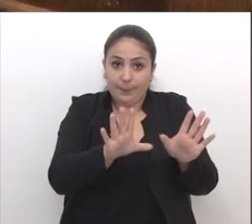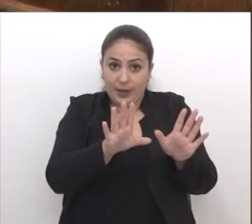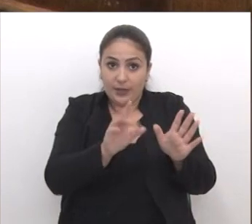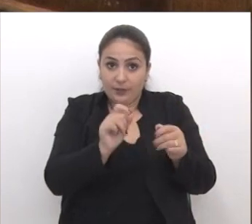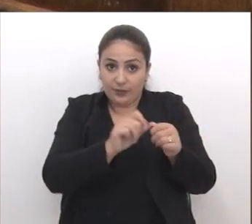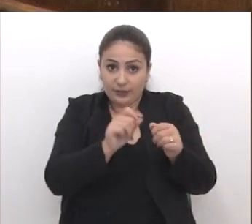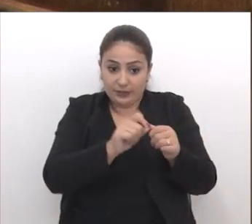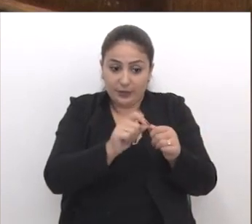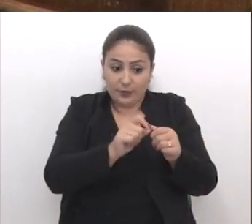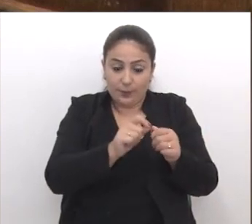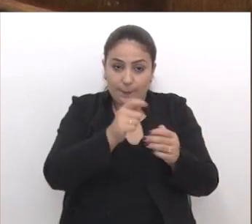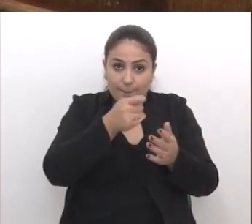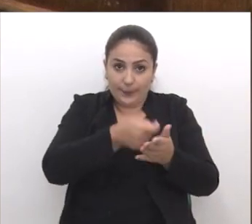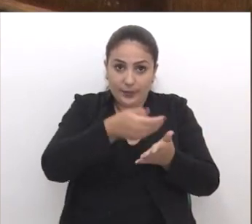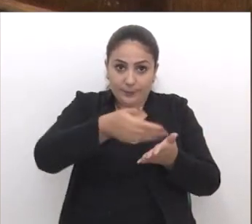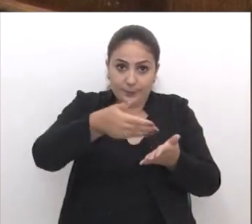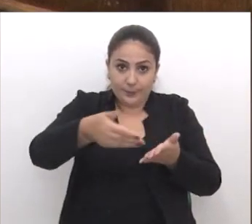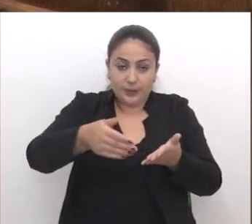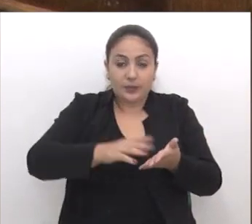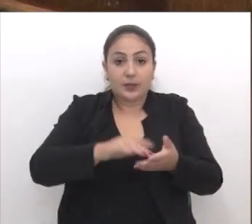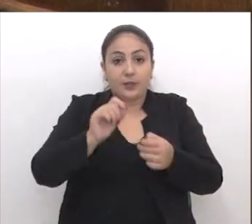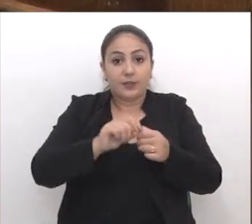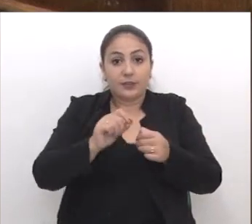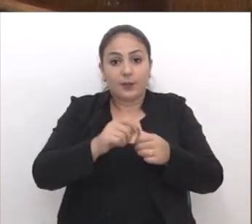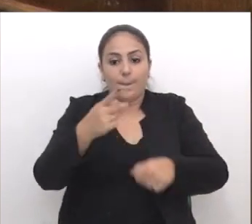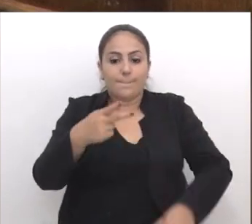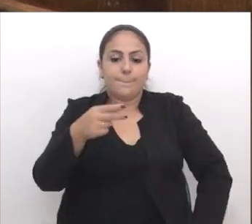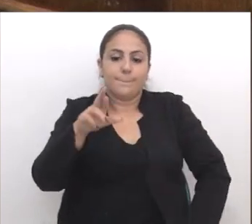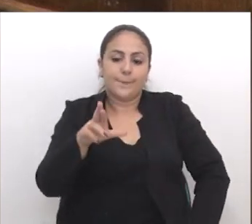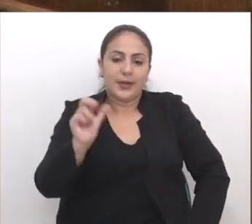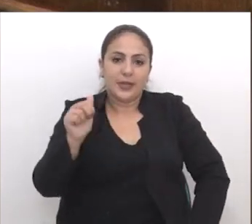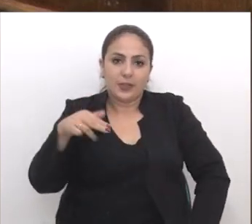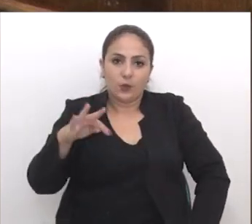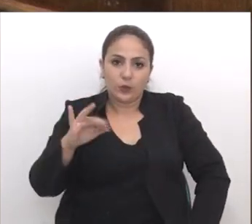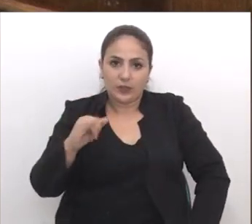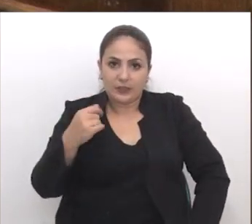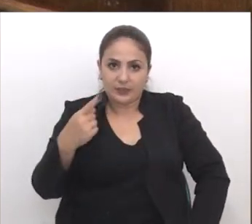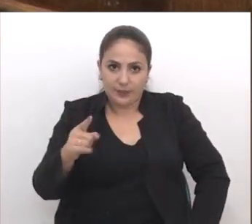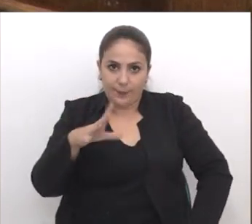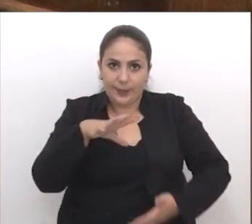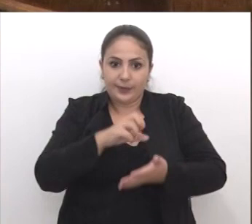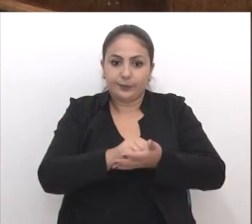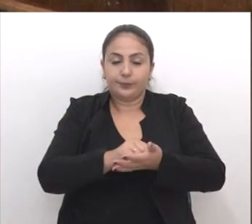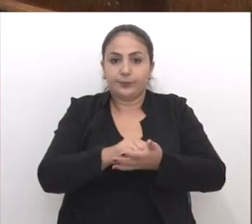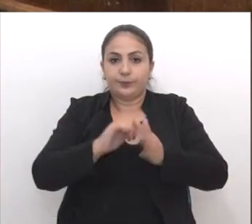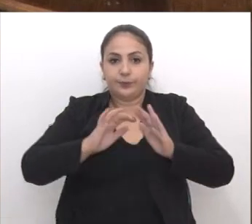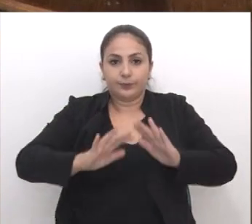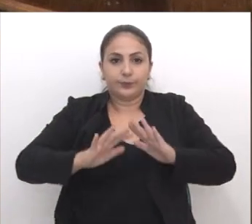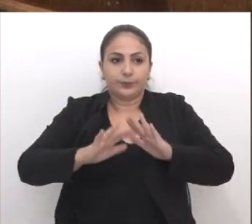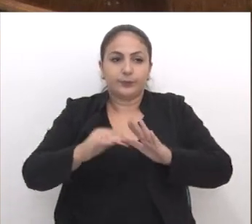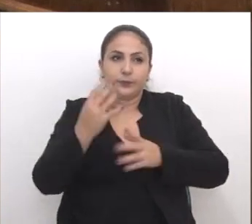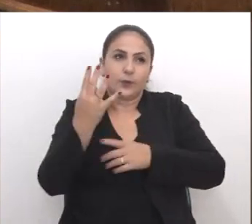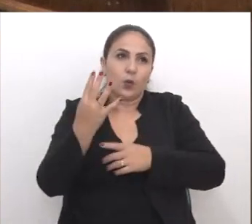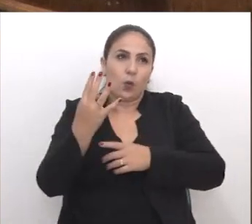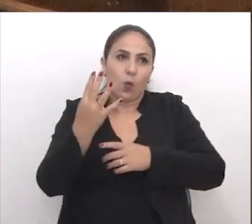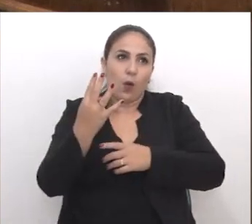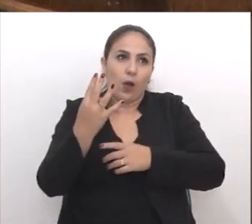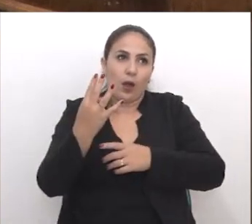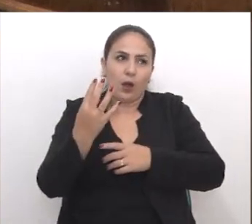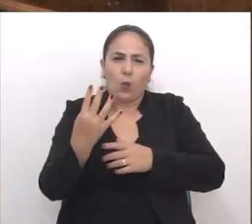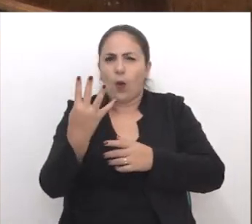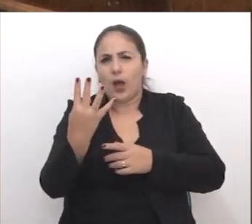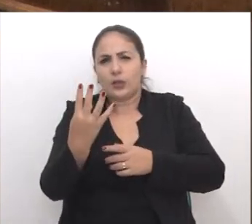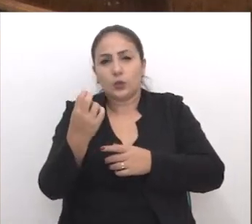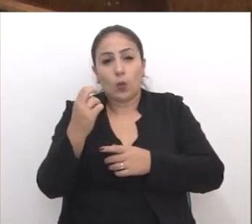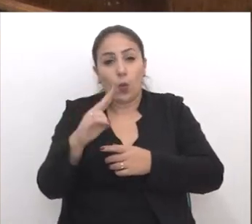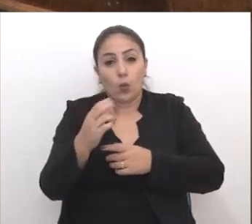ele paga a primeira da entrada, é feita uma prenotação da matrícula. Essa prenotação fica durante as 4 ou 5